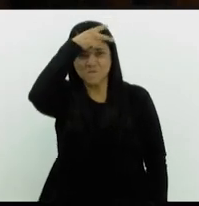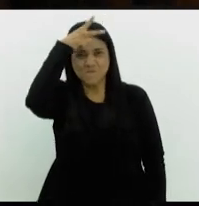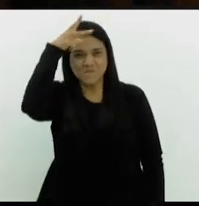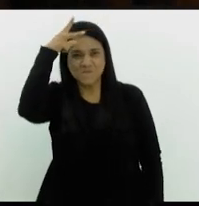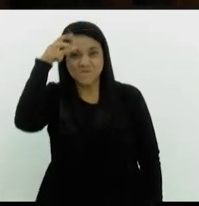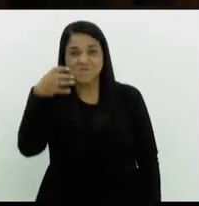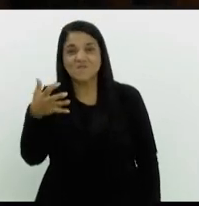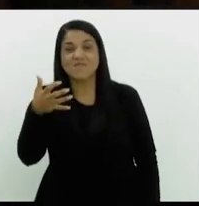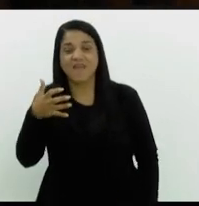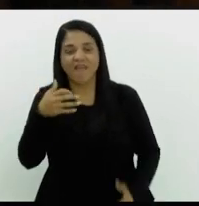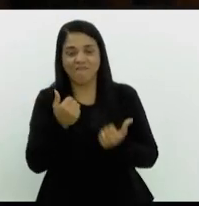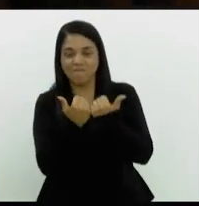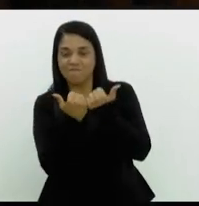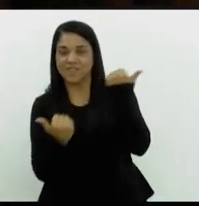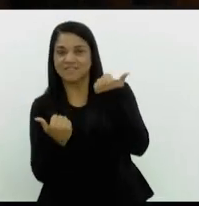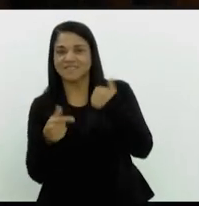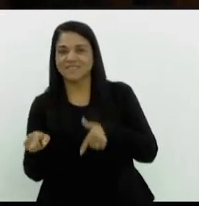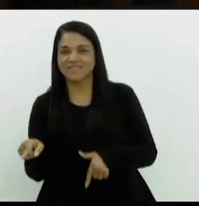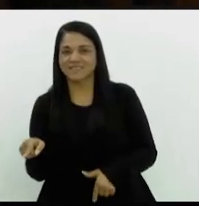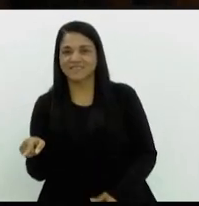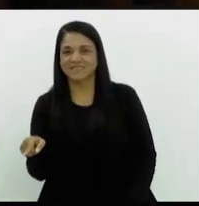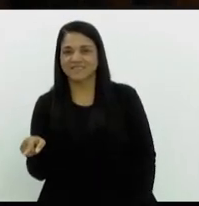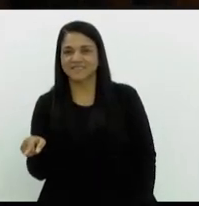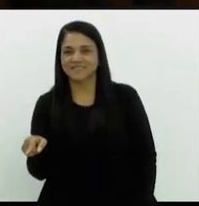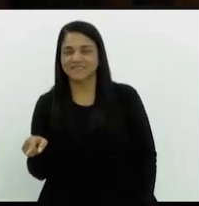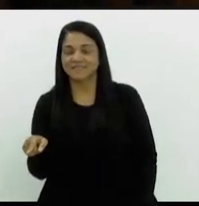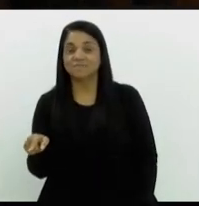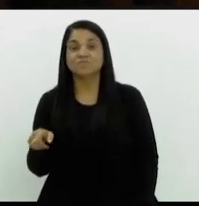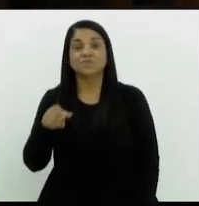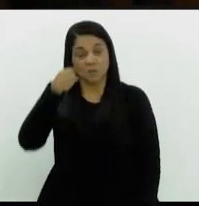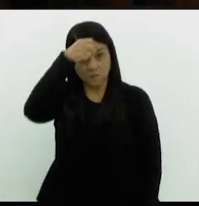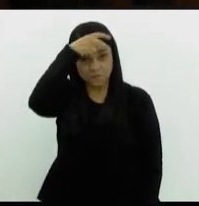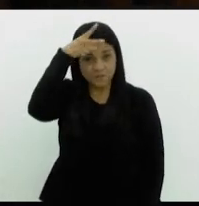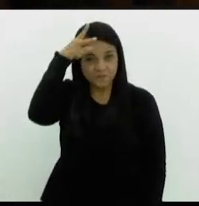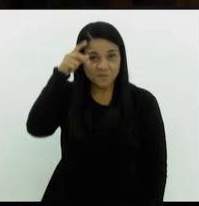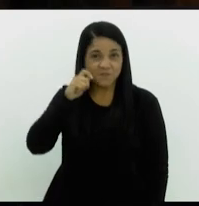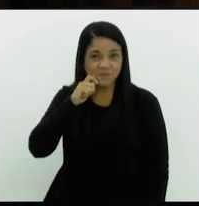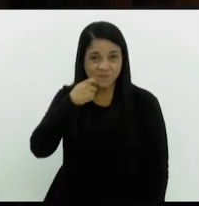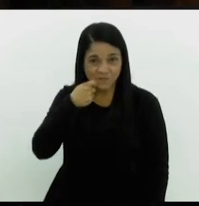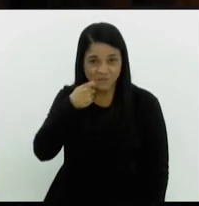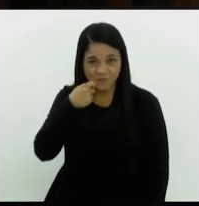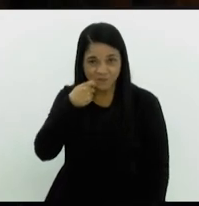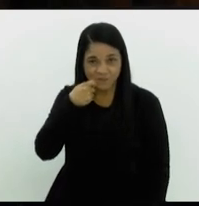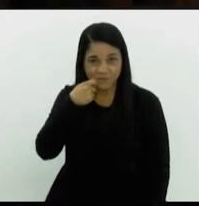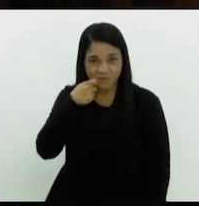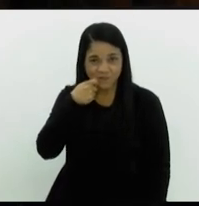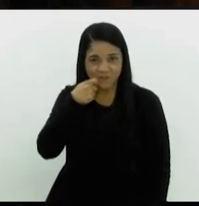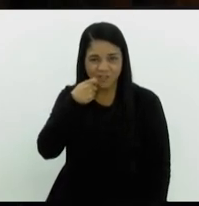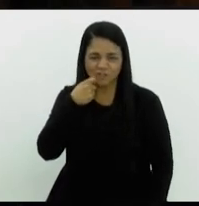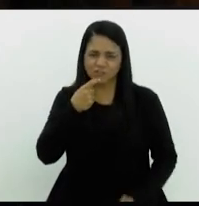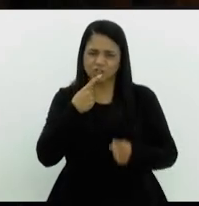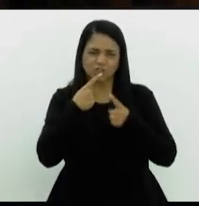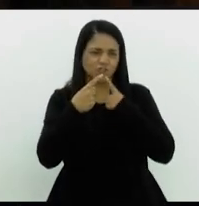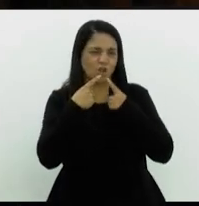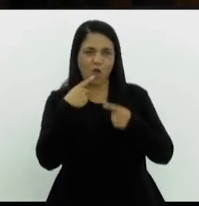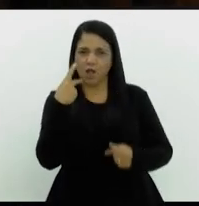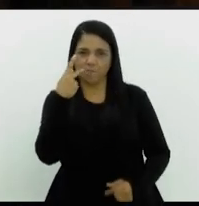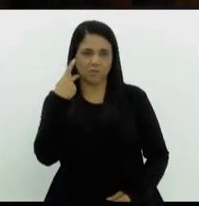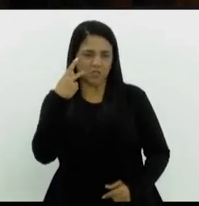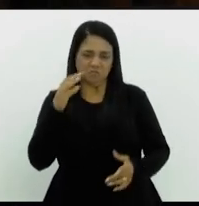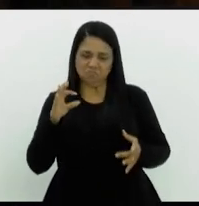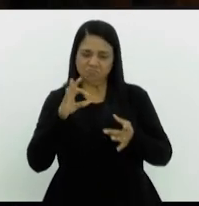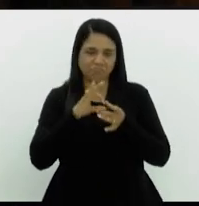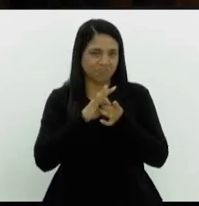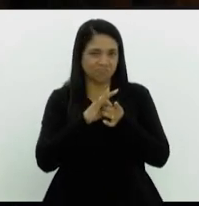o seu vice. Porque o prefeito Eduardo Paes, ele não dialoga com a política.